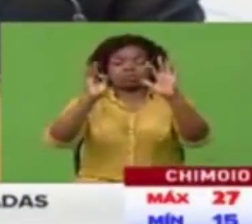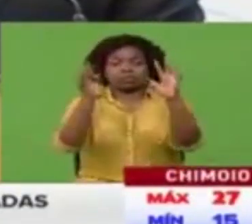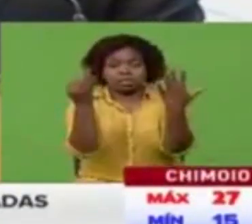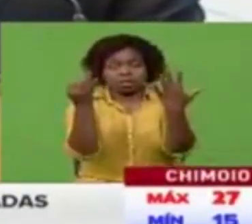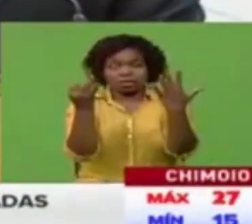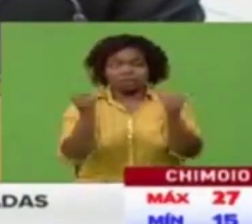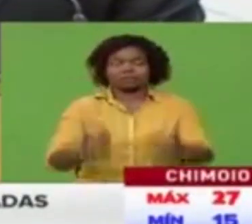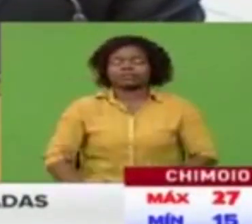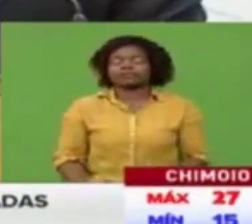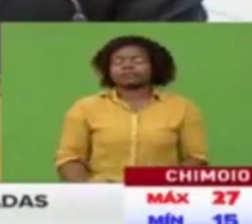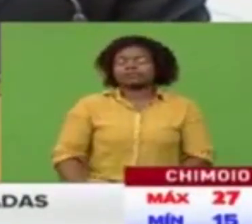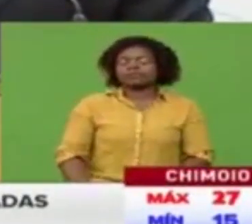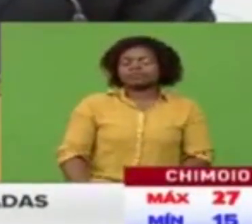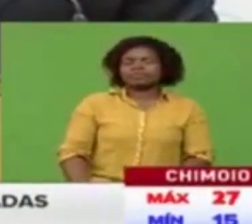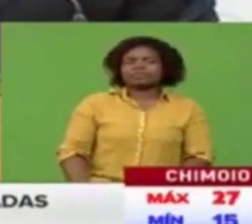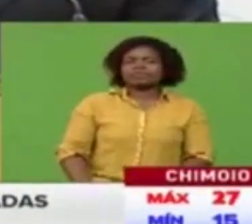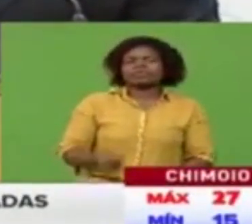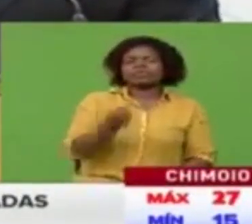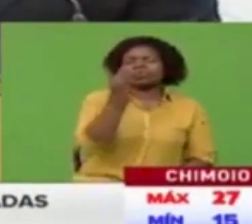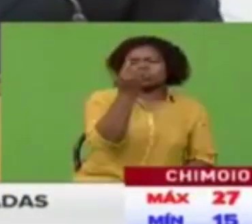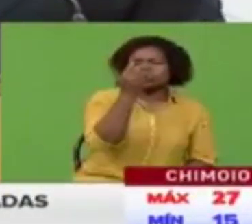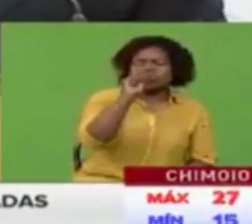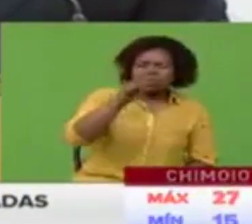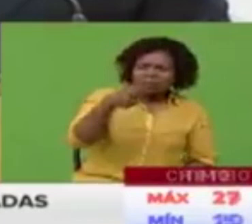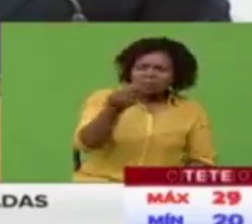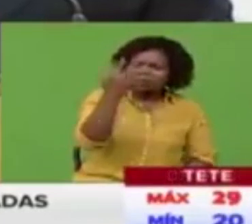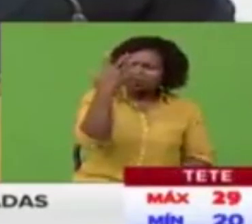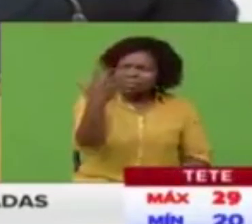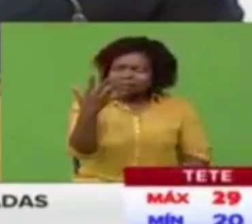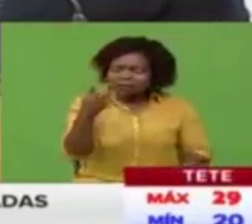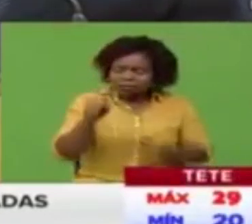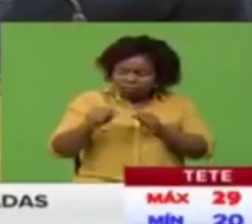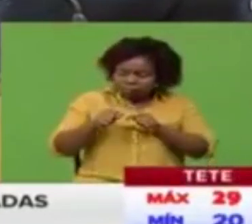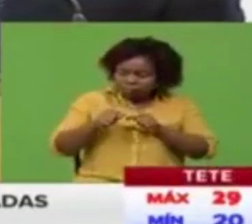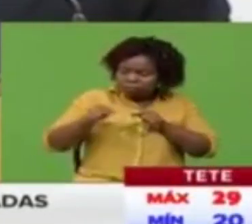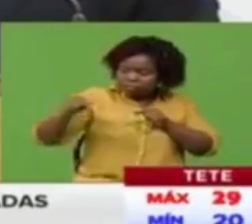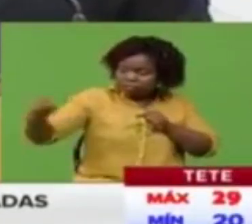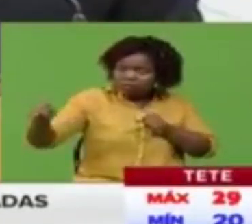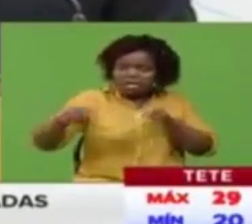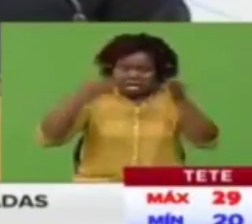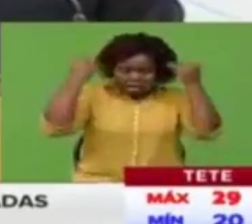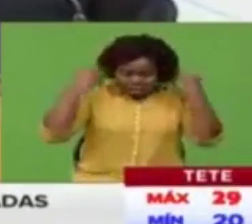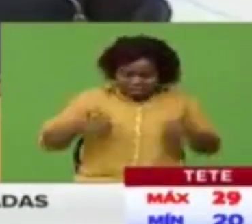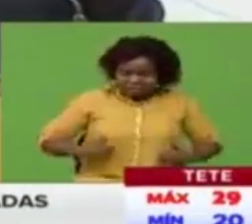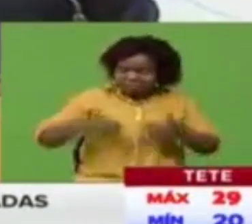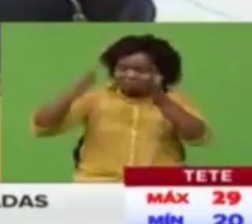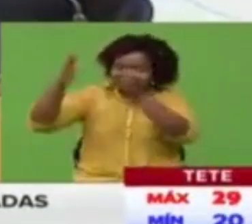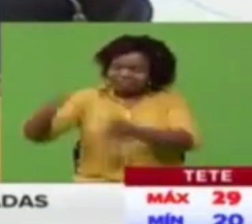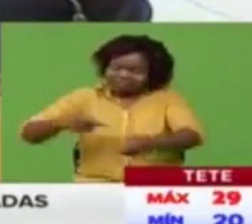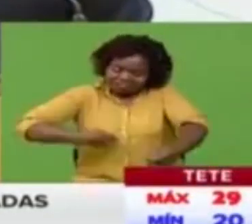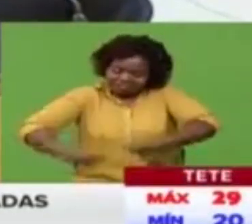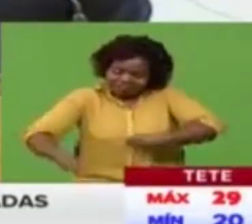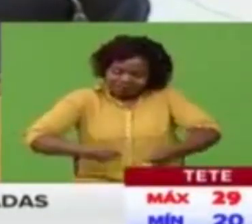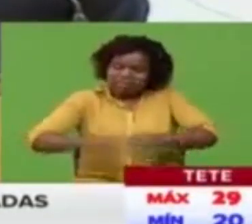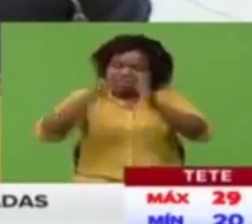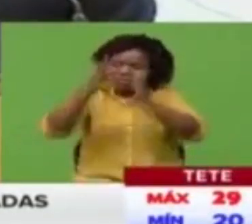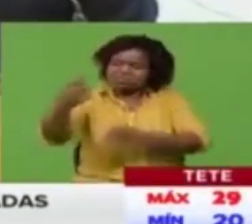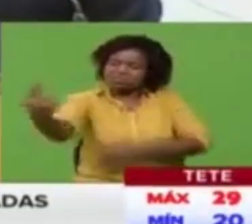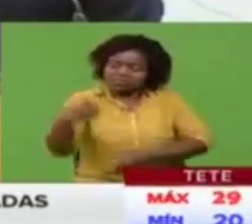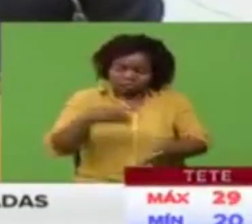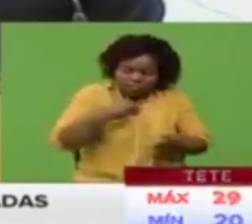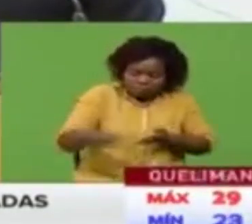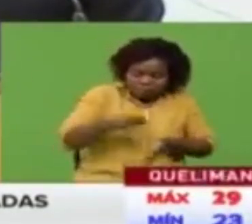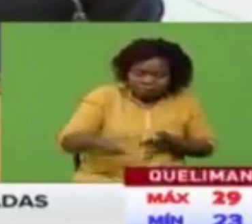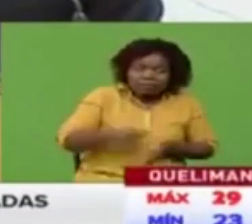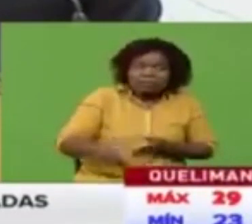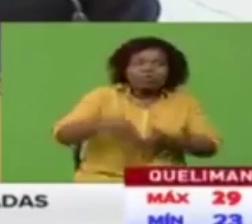distanciamento mínimo de 1,5 metros entre os vendedores e entre os clientes compradores continua a